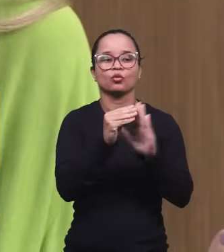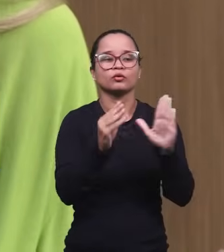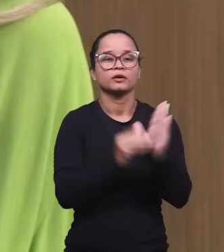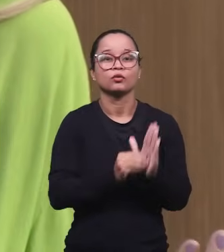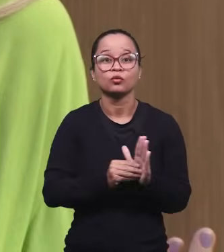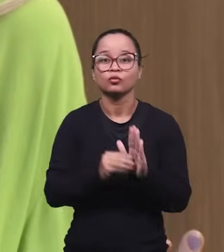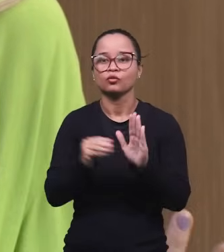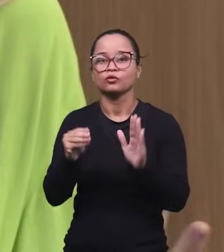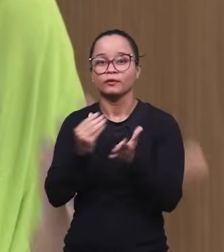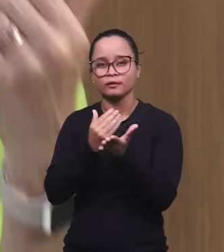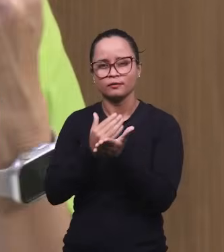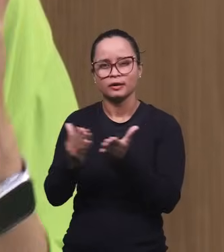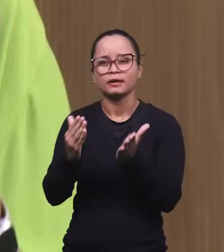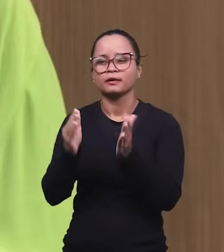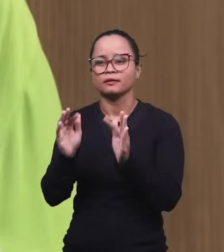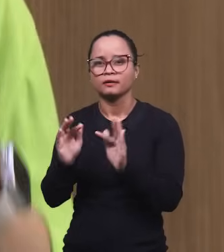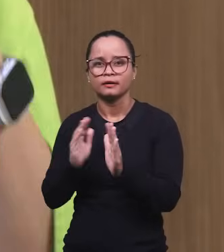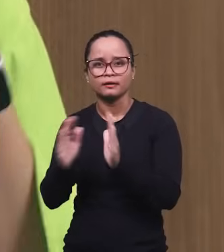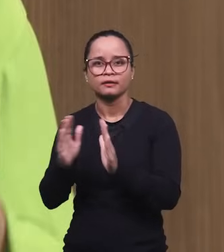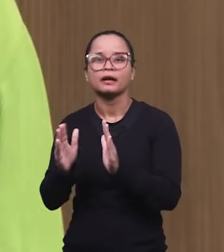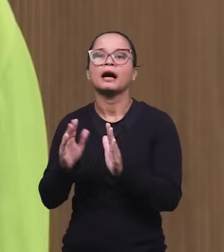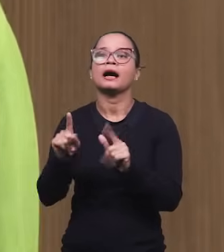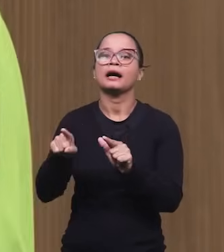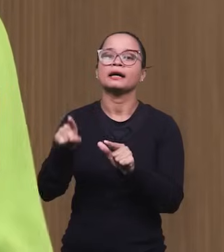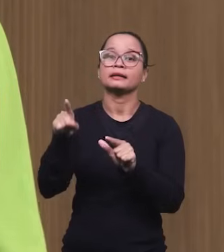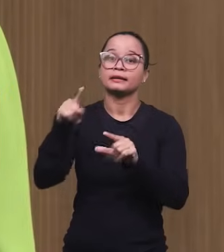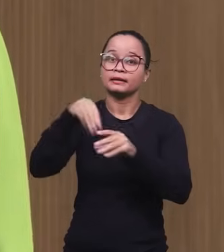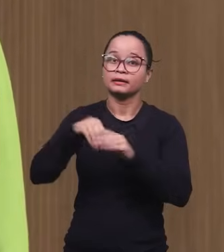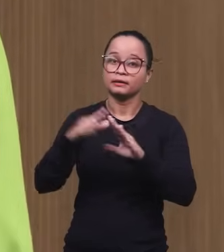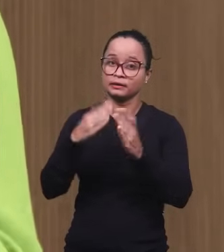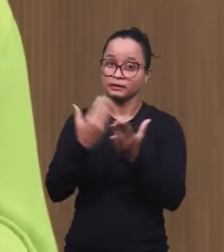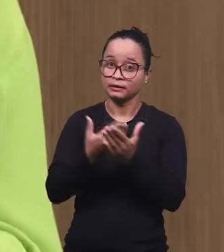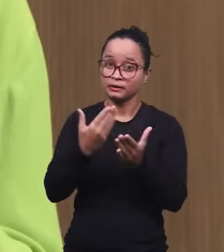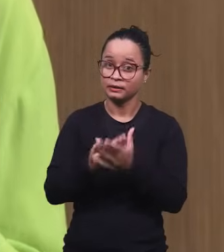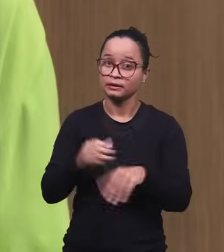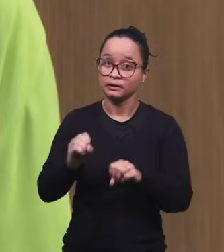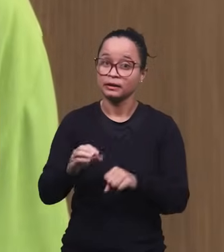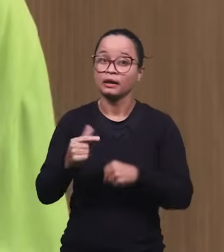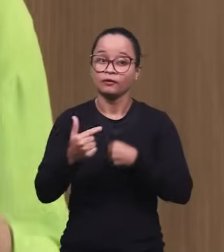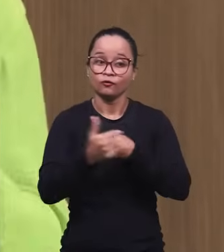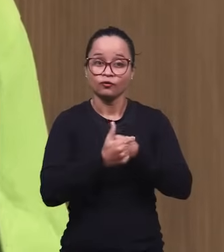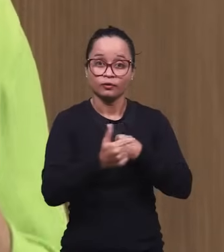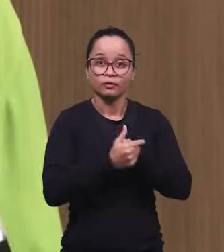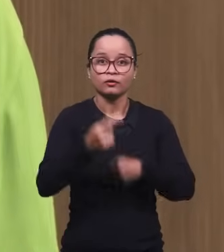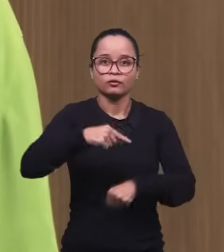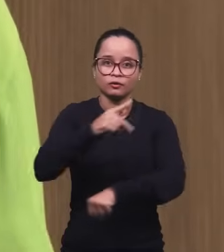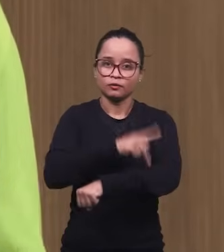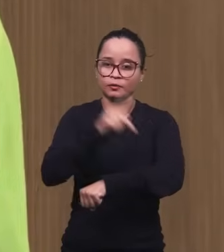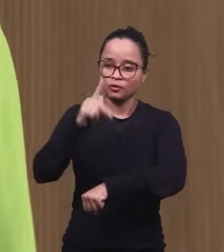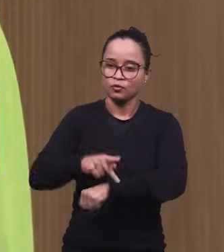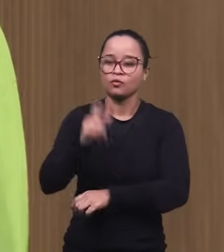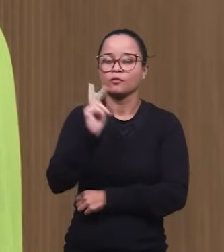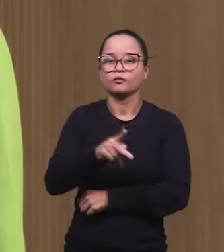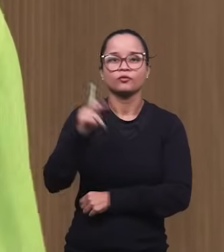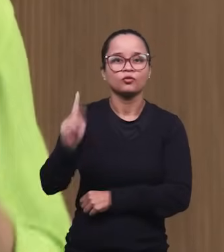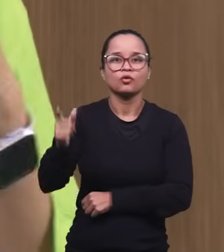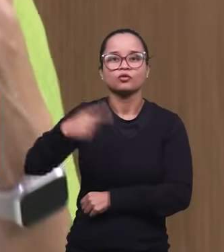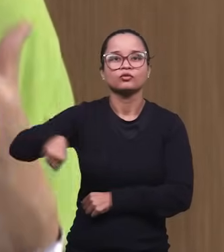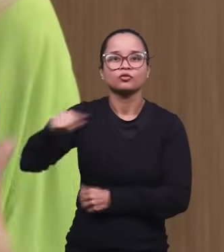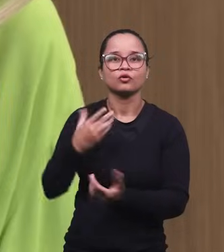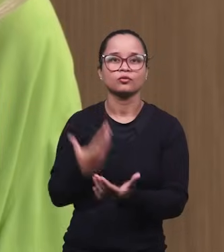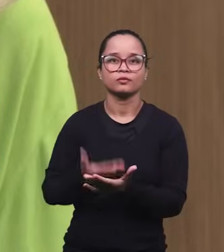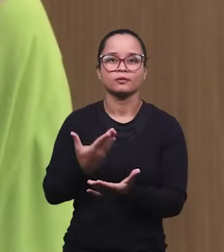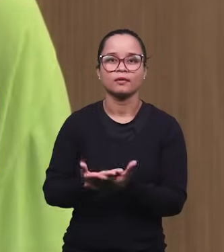foi aprendido na escola. Não é a família ensinar a criança, porque realmente esse é o papel do educador. Nós, pedagogos, professores,